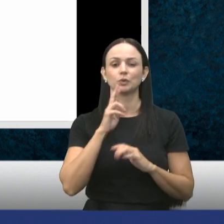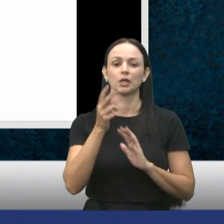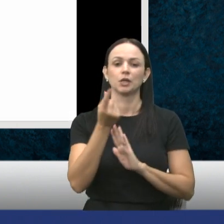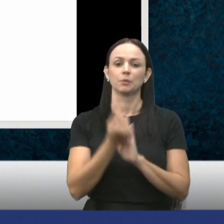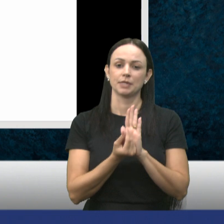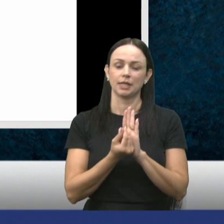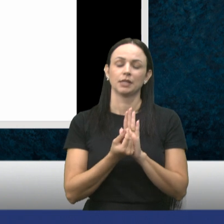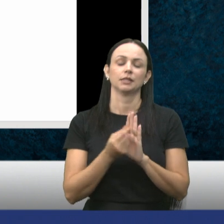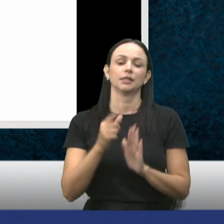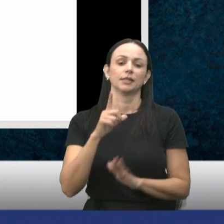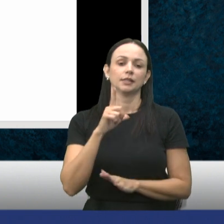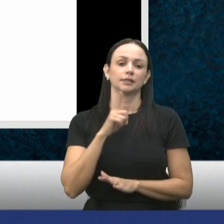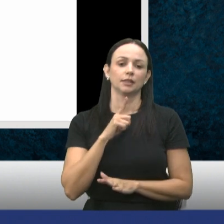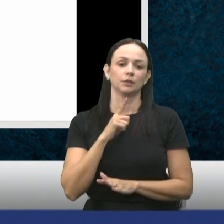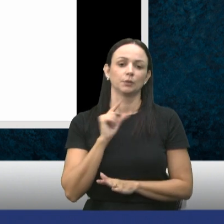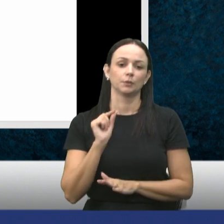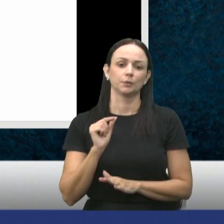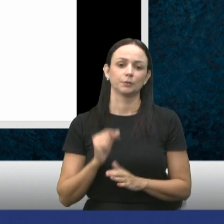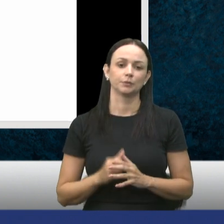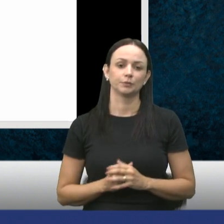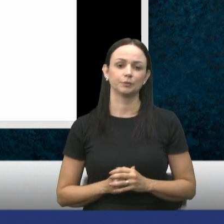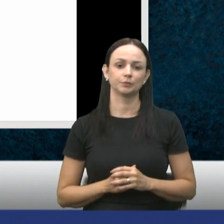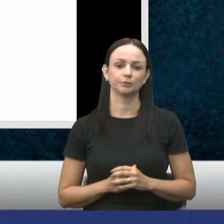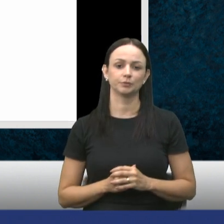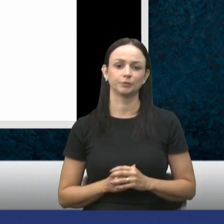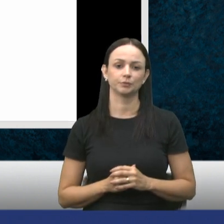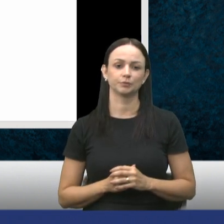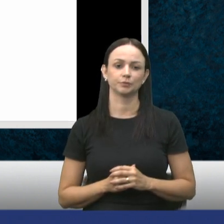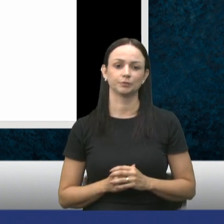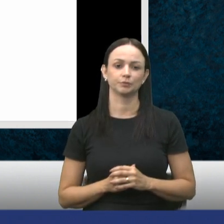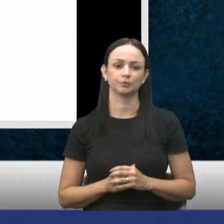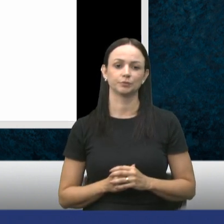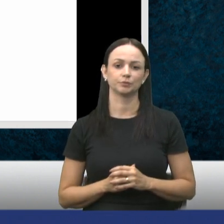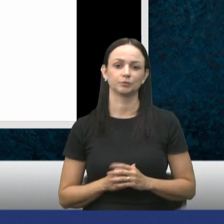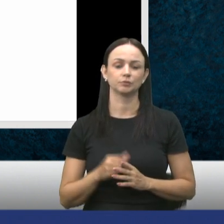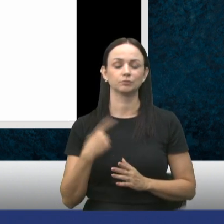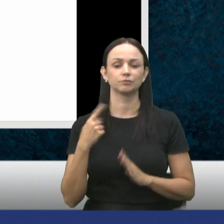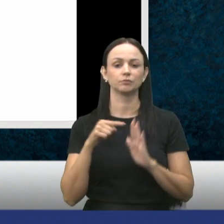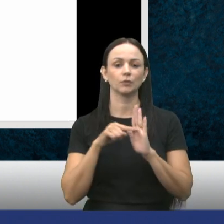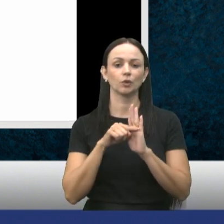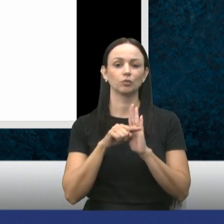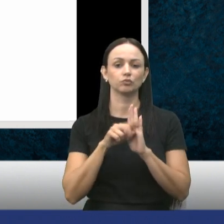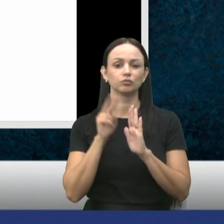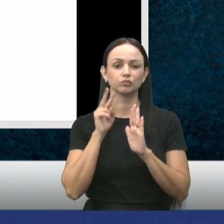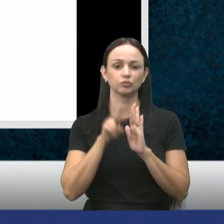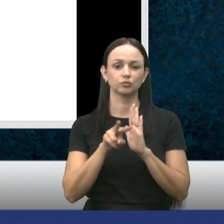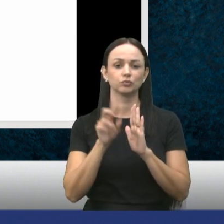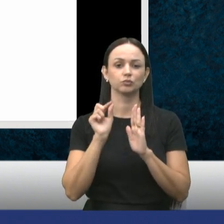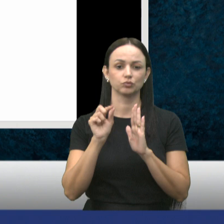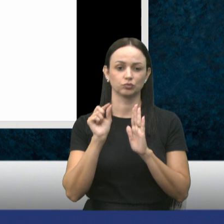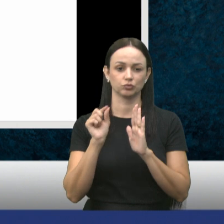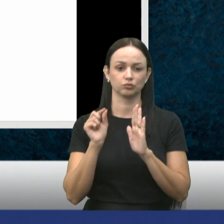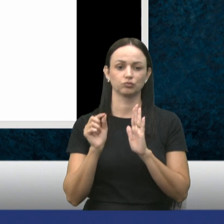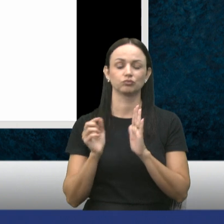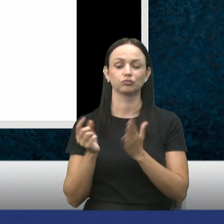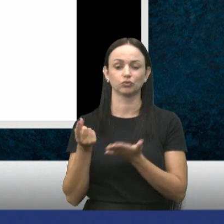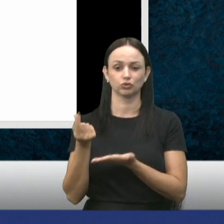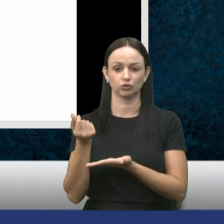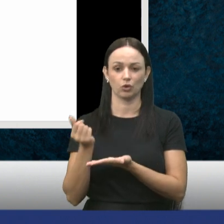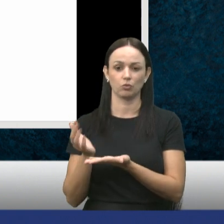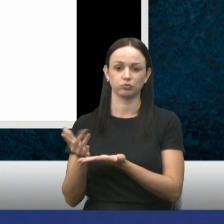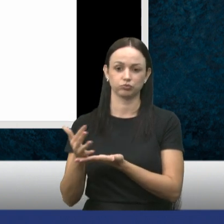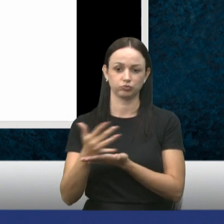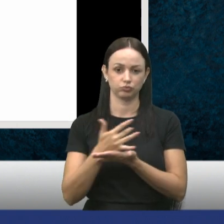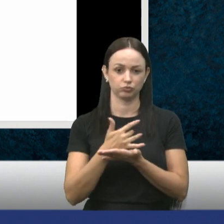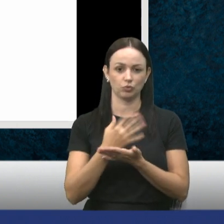orçamentário, a gente verifica o que foi arrecadado até agora... Esses 4